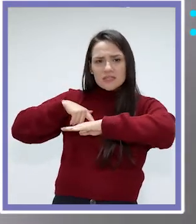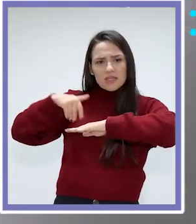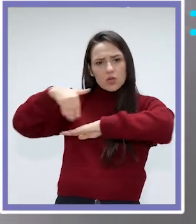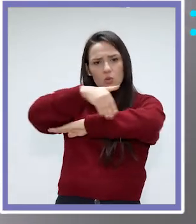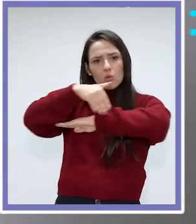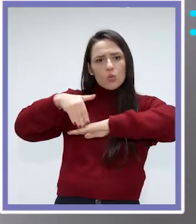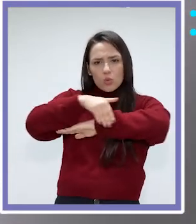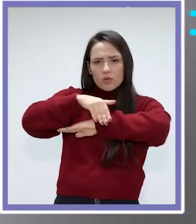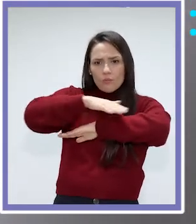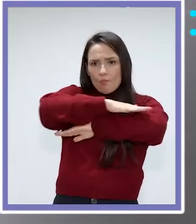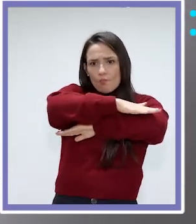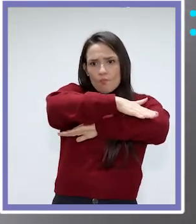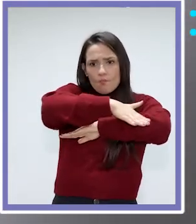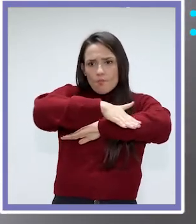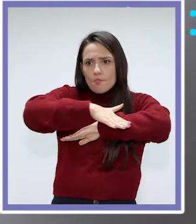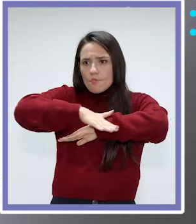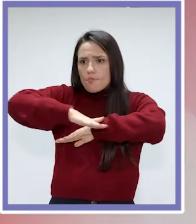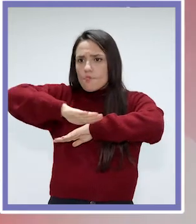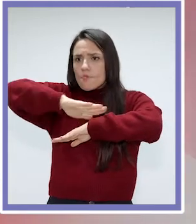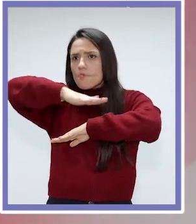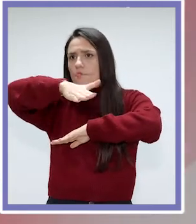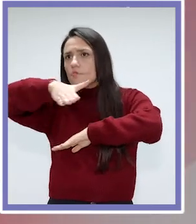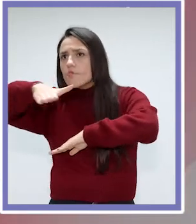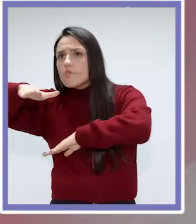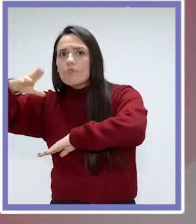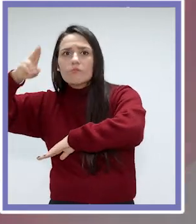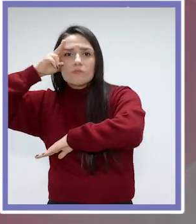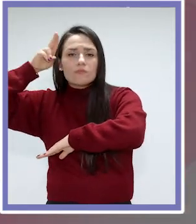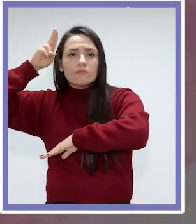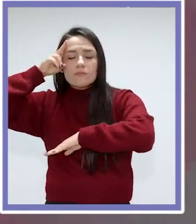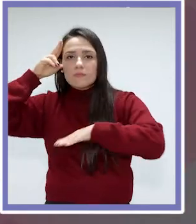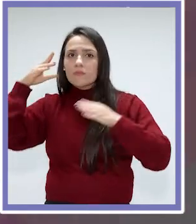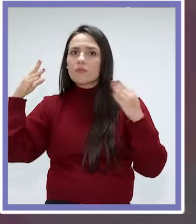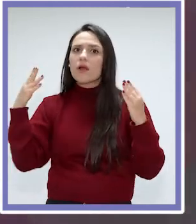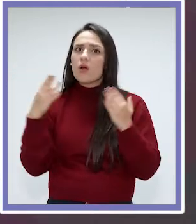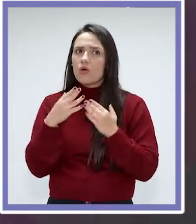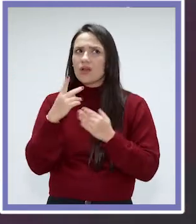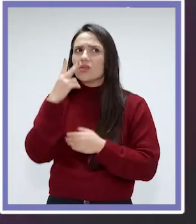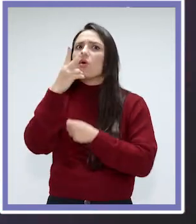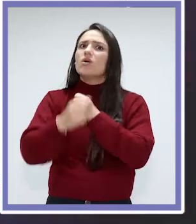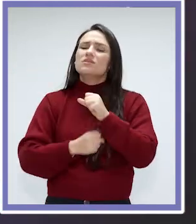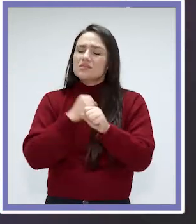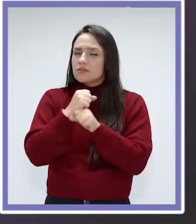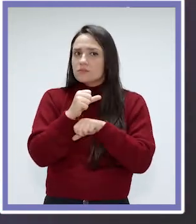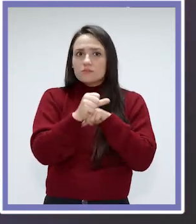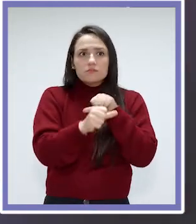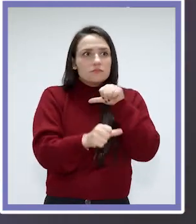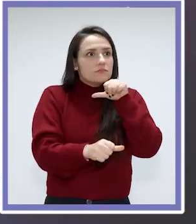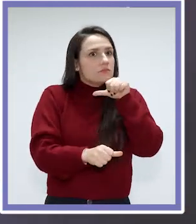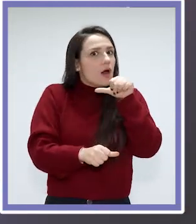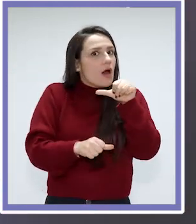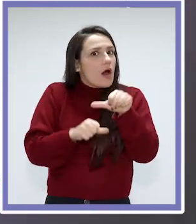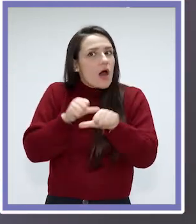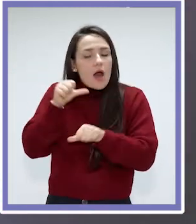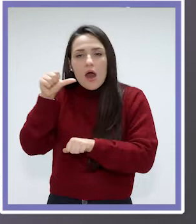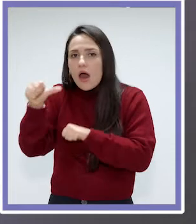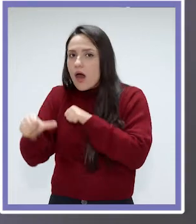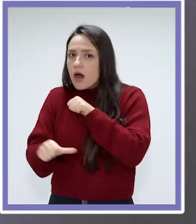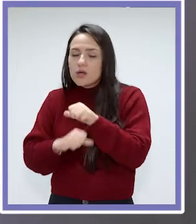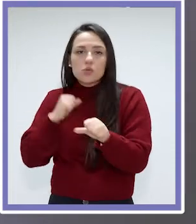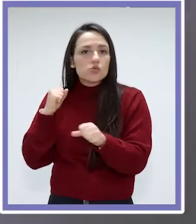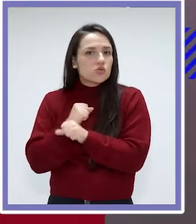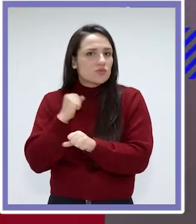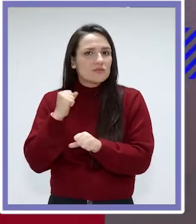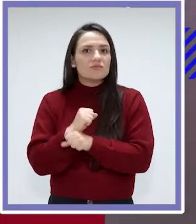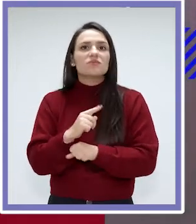visível, né? Em Porto Murtinho as pessoas estão vendo ali no dia a dia como a cidade, nos últimos 2 anos, mudou muito em